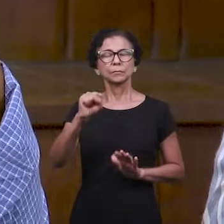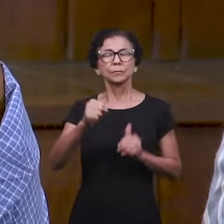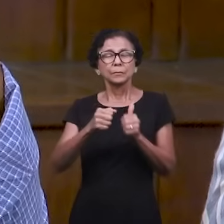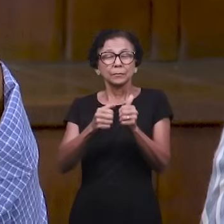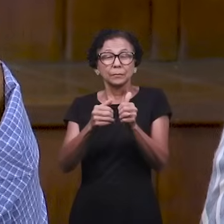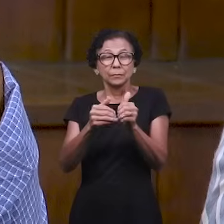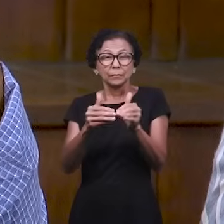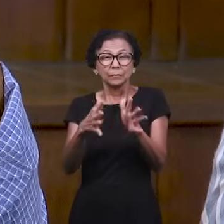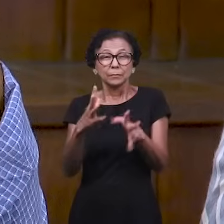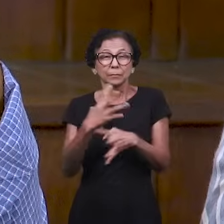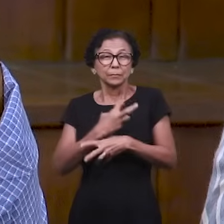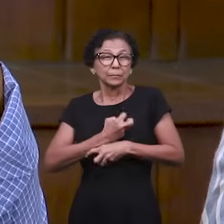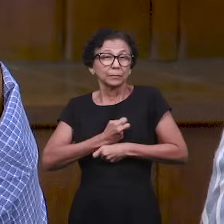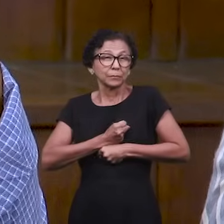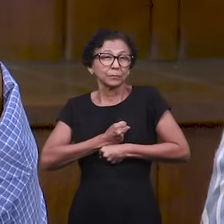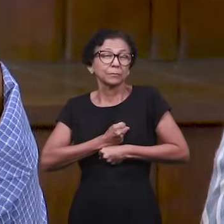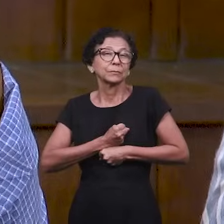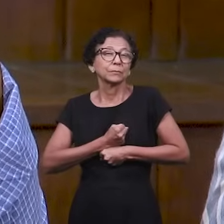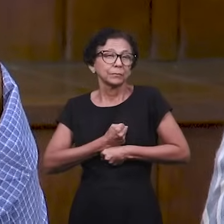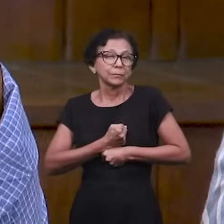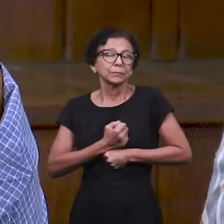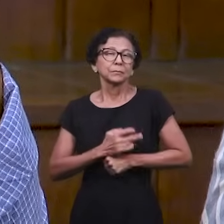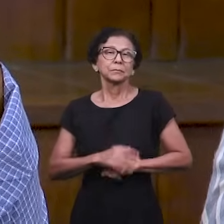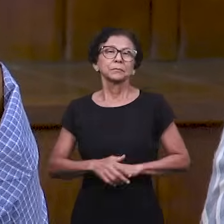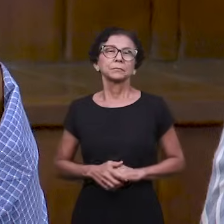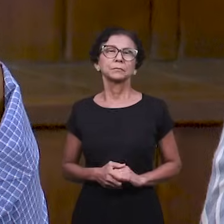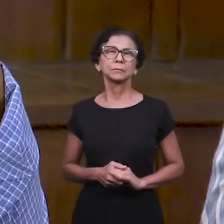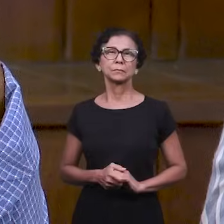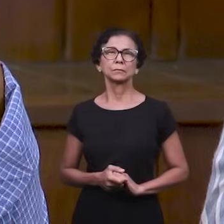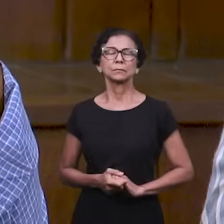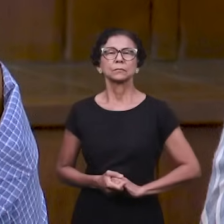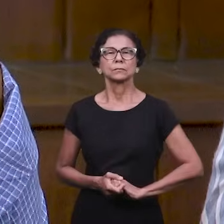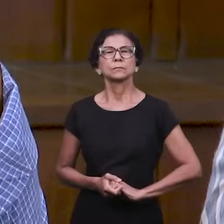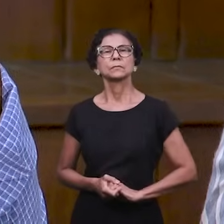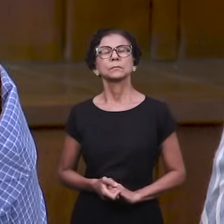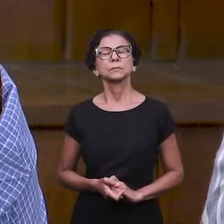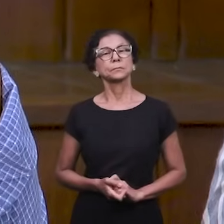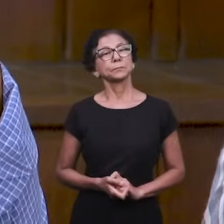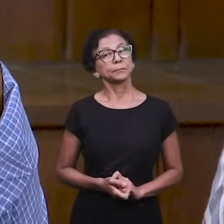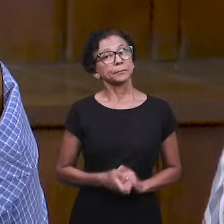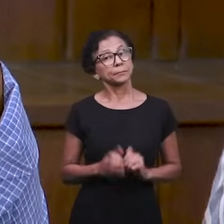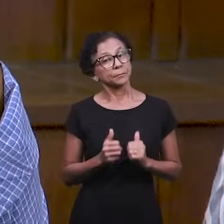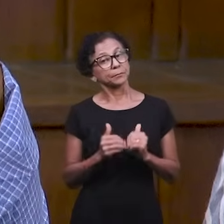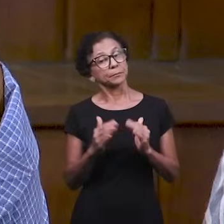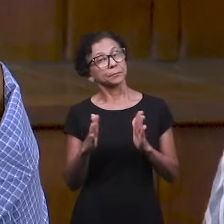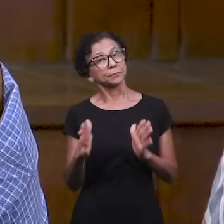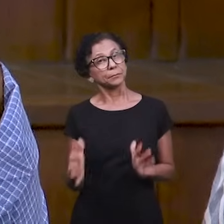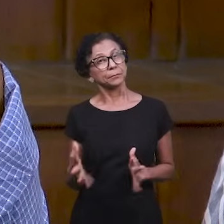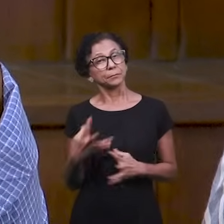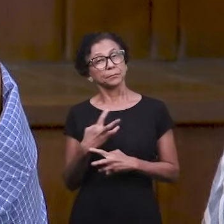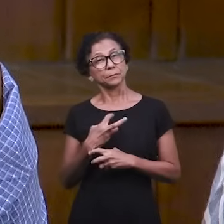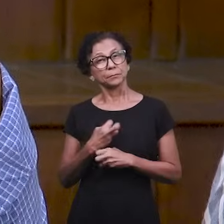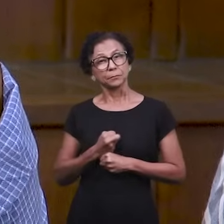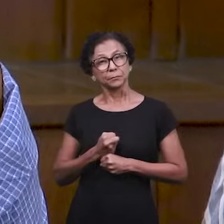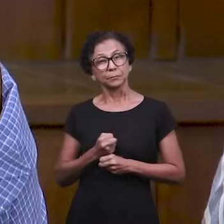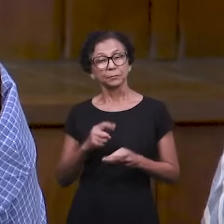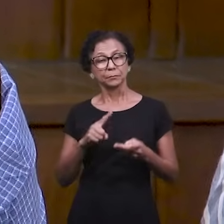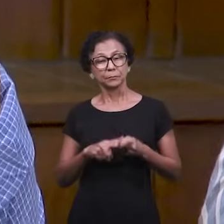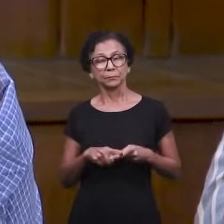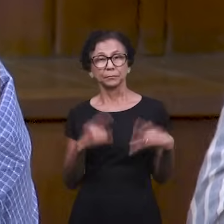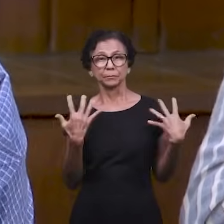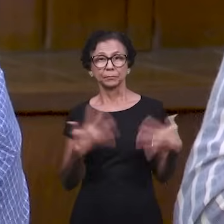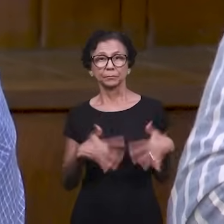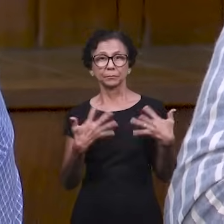dores, Mateus 24, 8. Isso é bom o obreiro saber. Existe o princípio das dores e a grande aflição, que é diferente. Então, o princípio das dores,